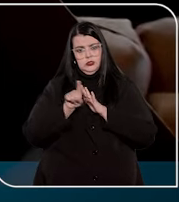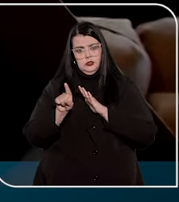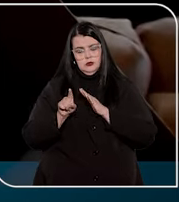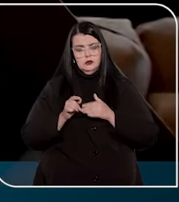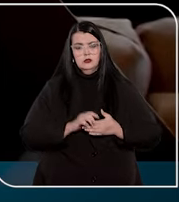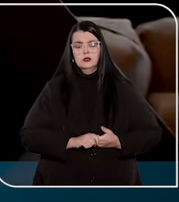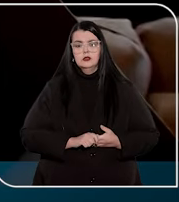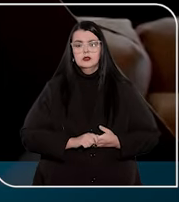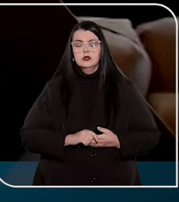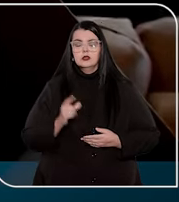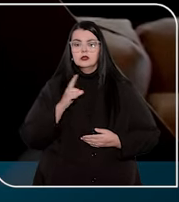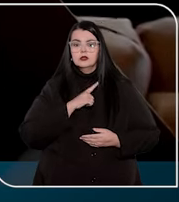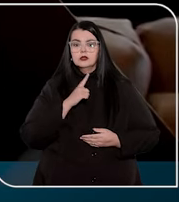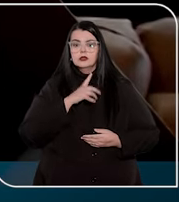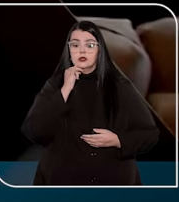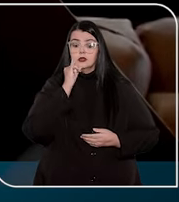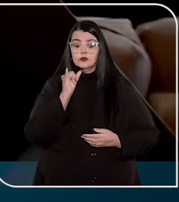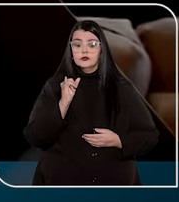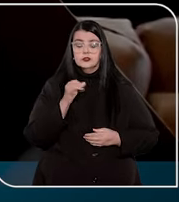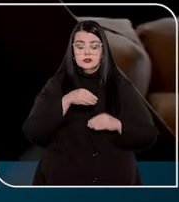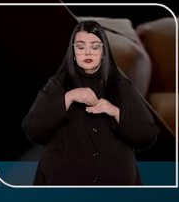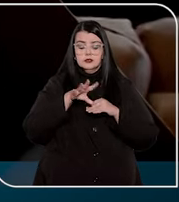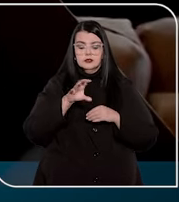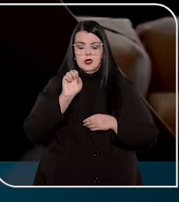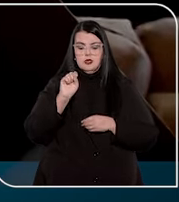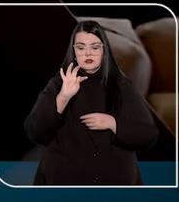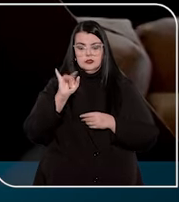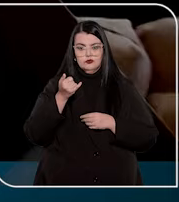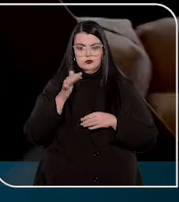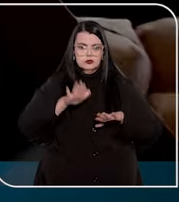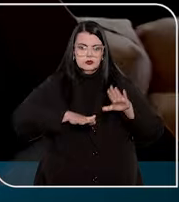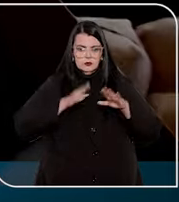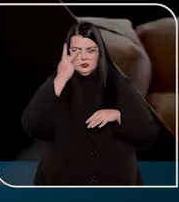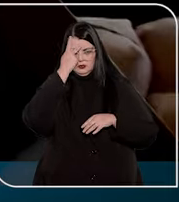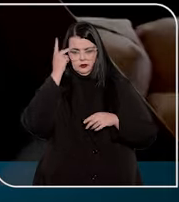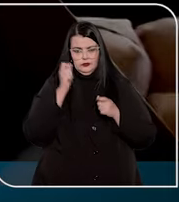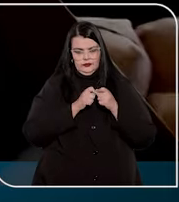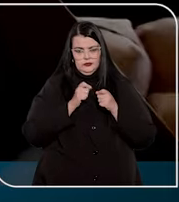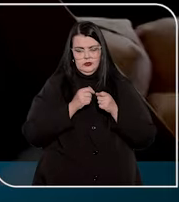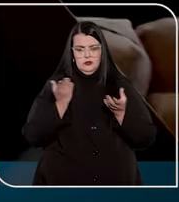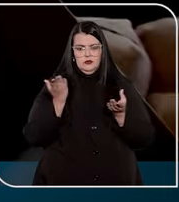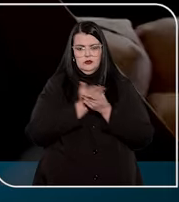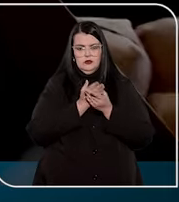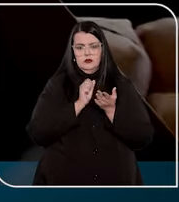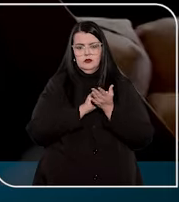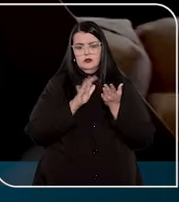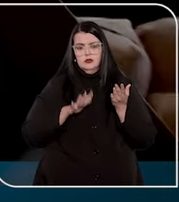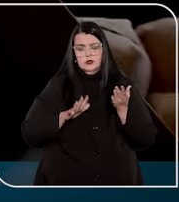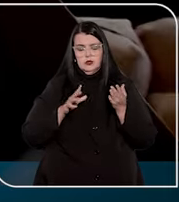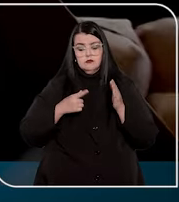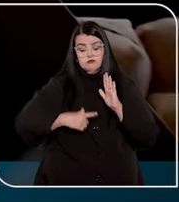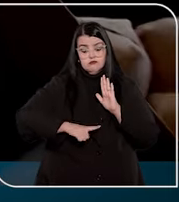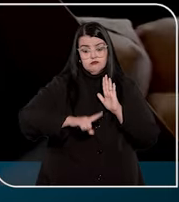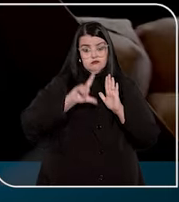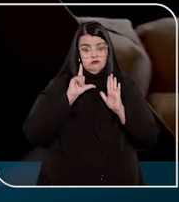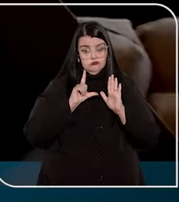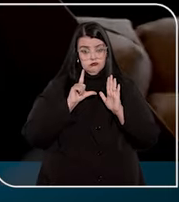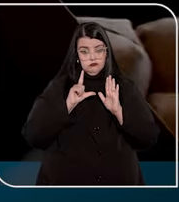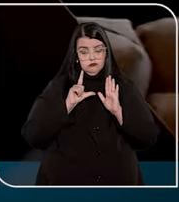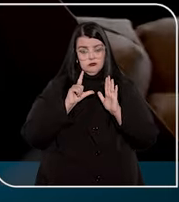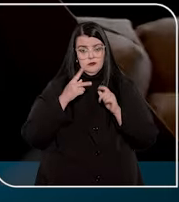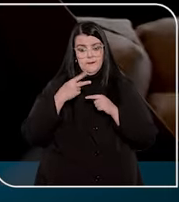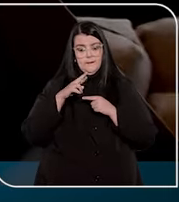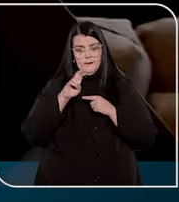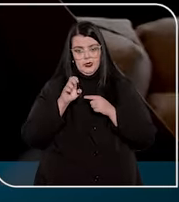é uma coisa que às vezes o pessoal no STJ faz: embargos de declaração com fins de pré-questionamento